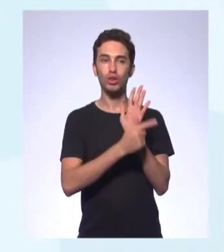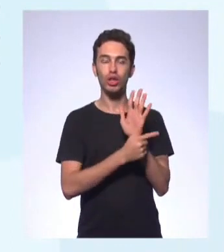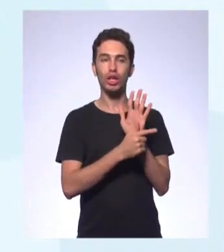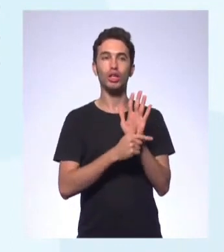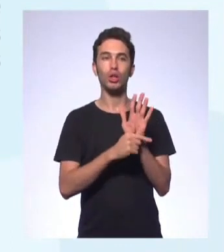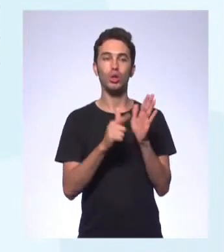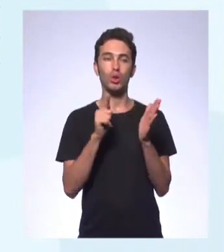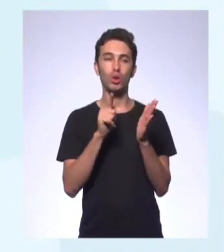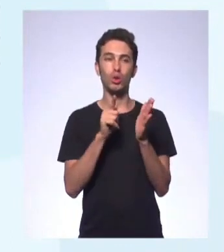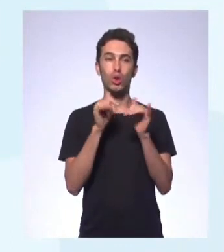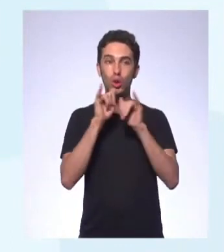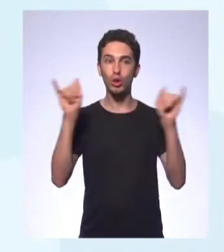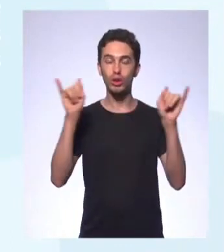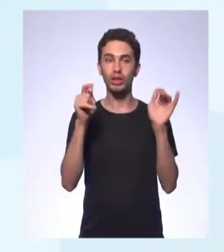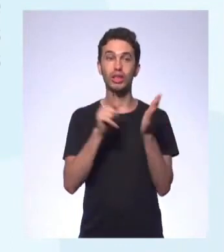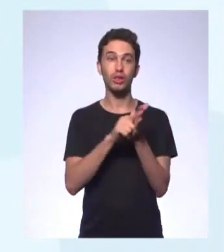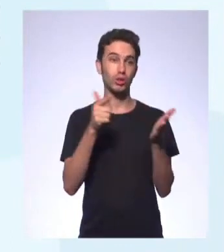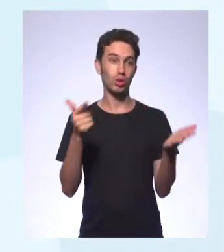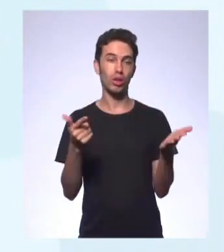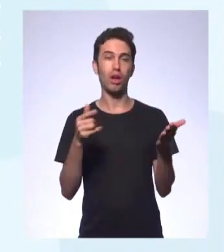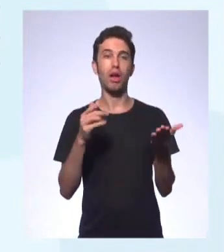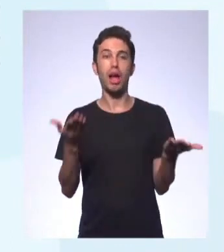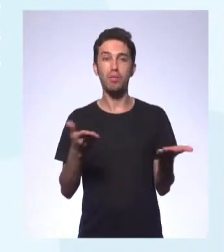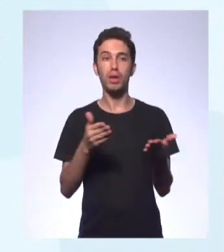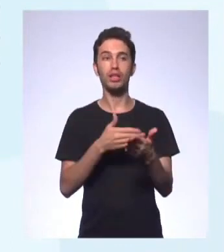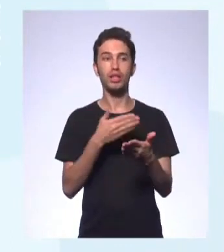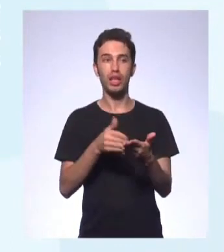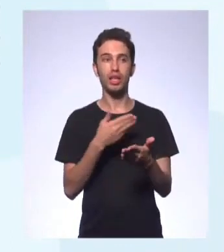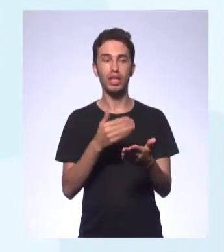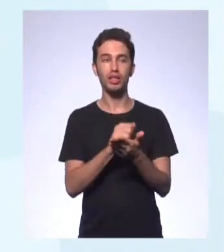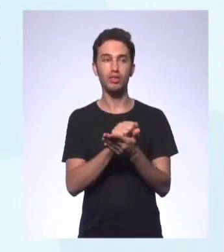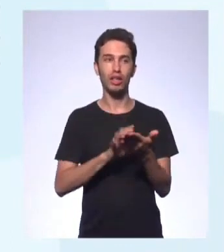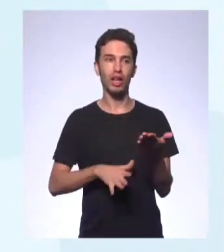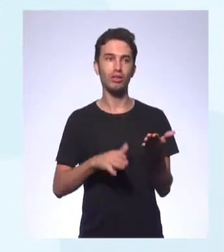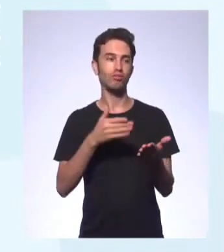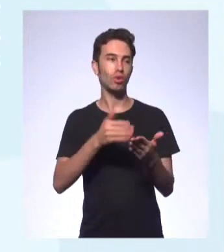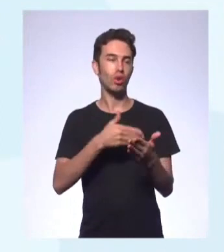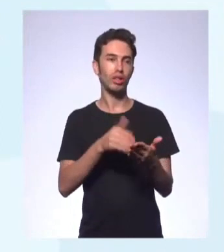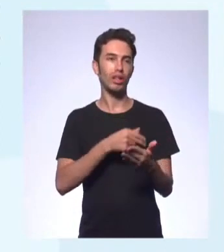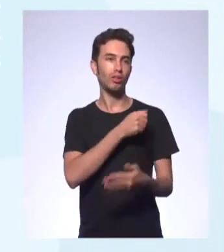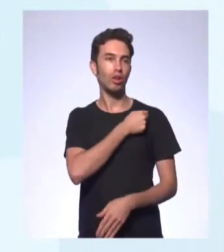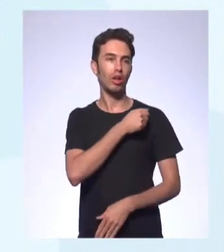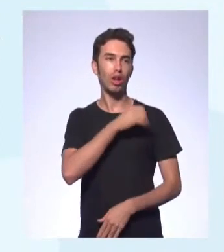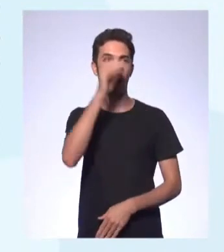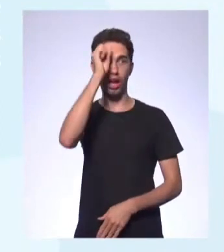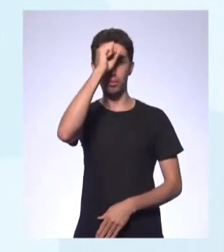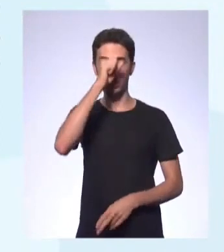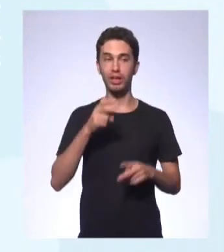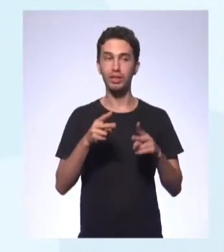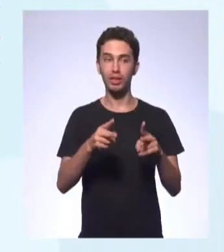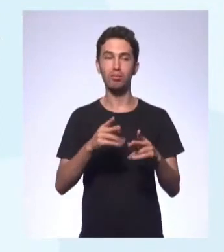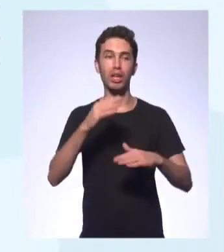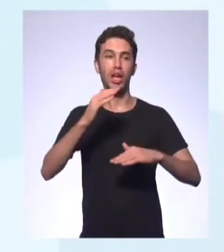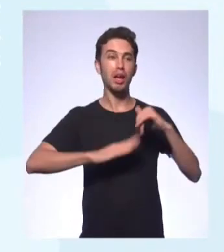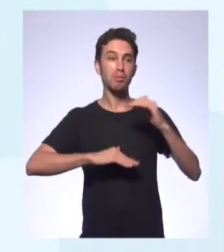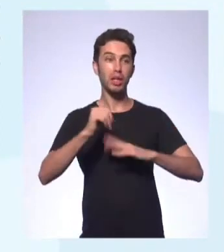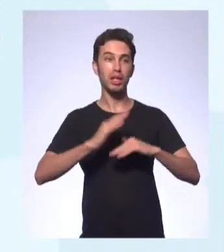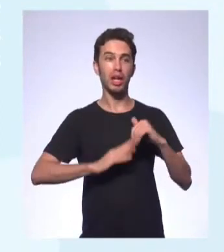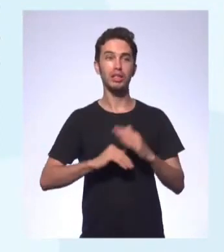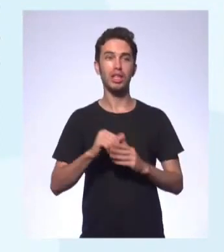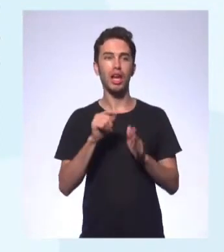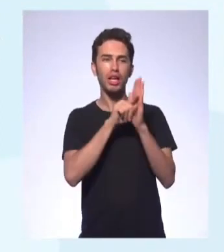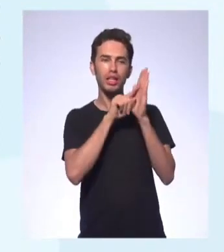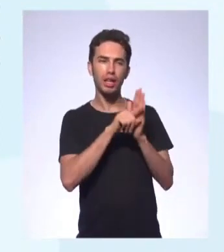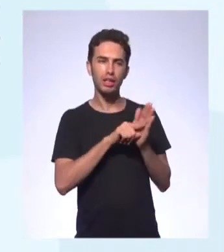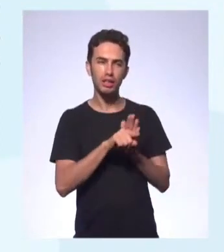a partir das atividades do caderno do aluno, aprender sempre. E a habilidade é analisar os